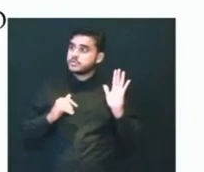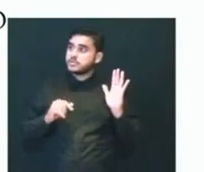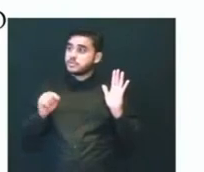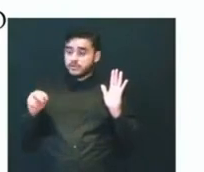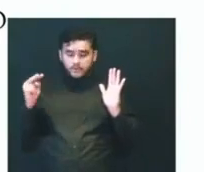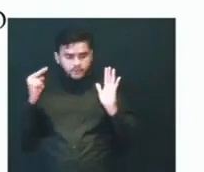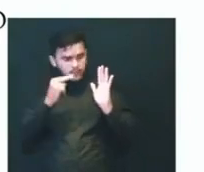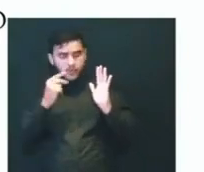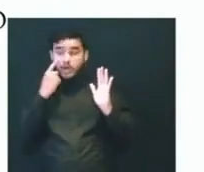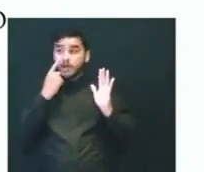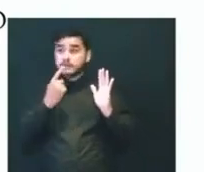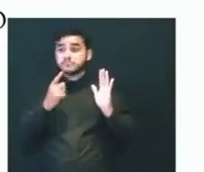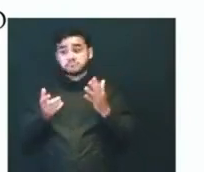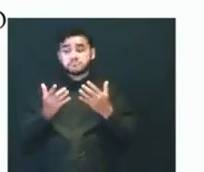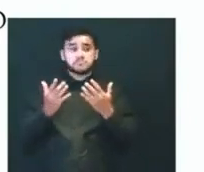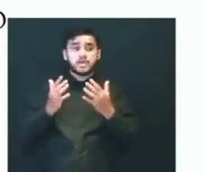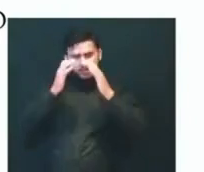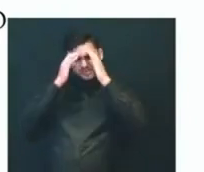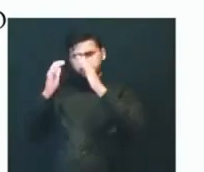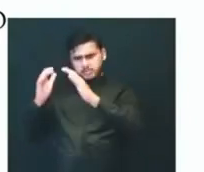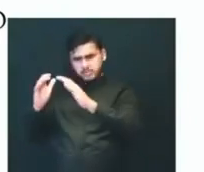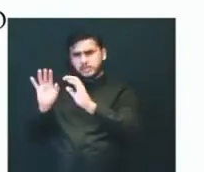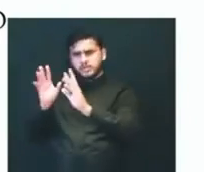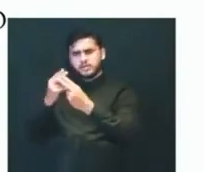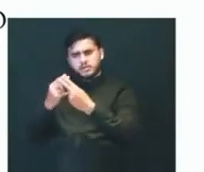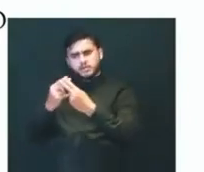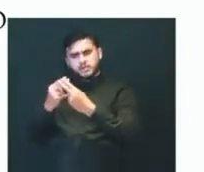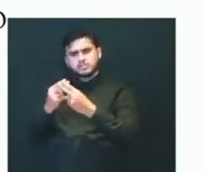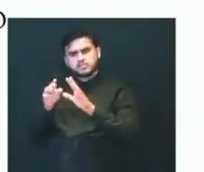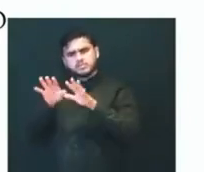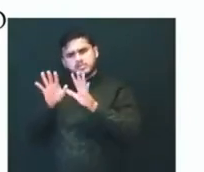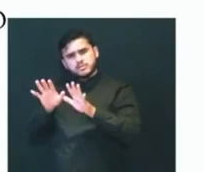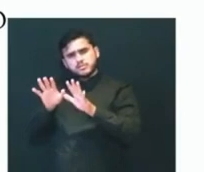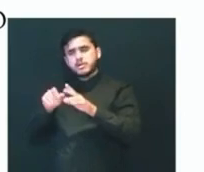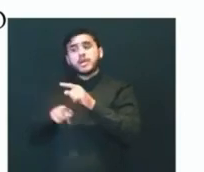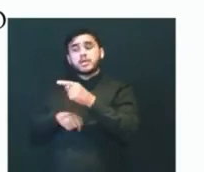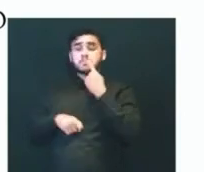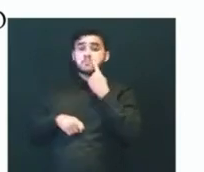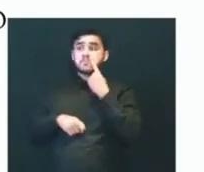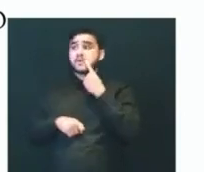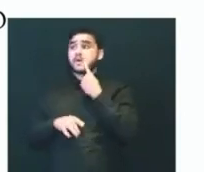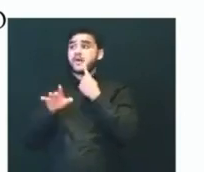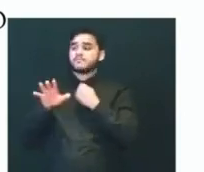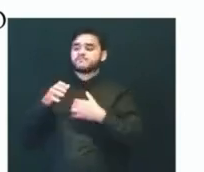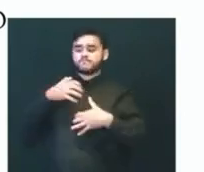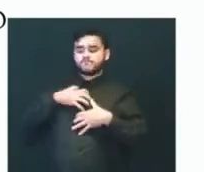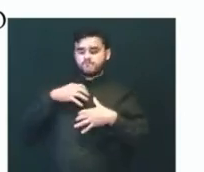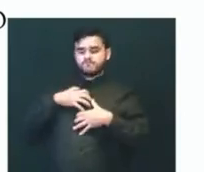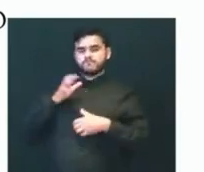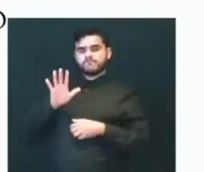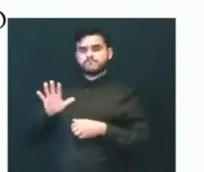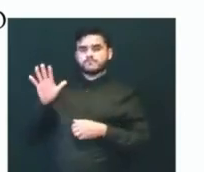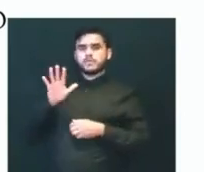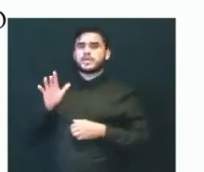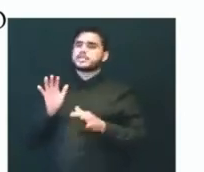a tolerância, a aceitação desse paciente e nunca negligencie os sintomas. Às vezes, um sintoma